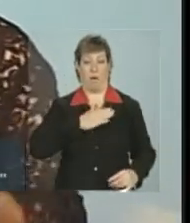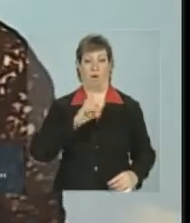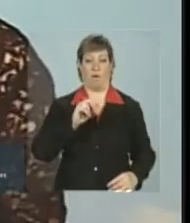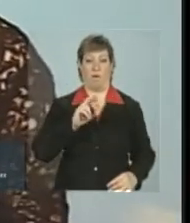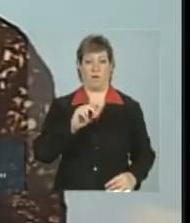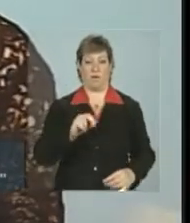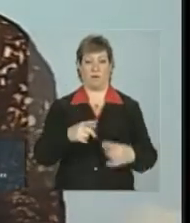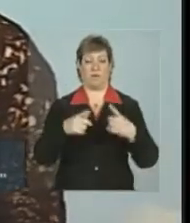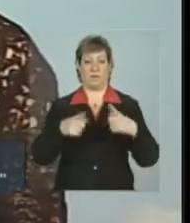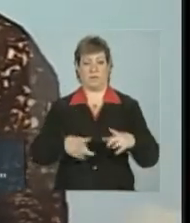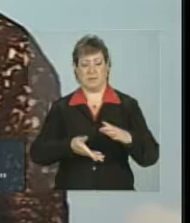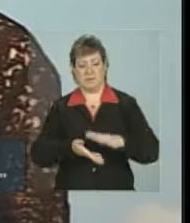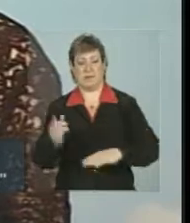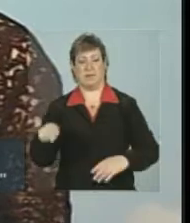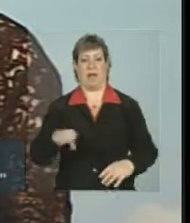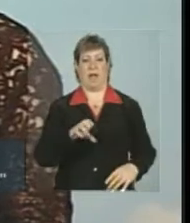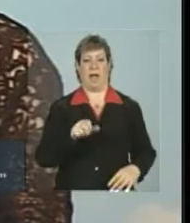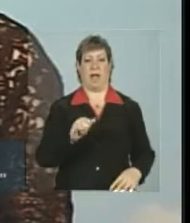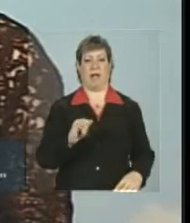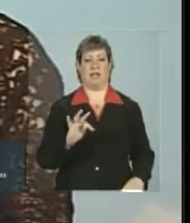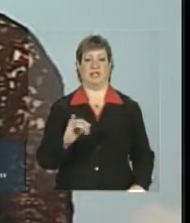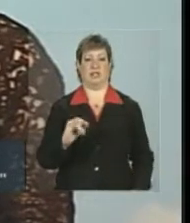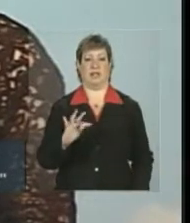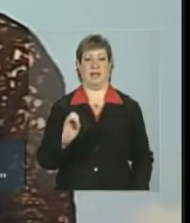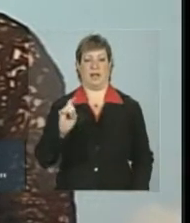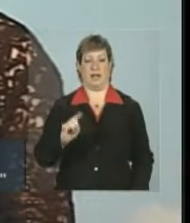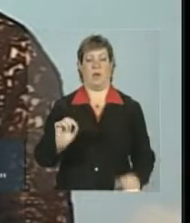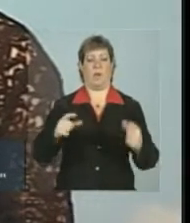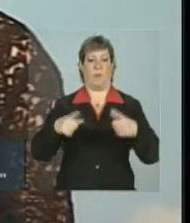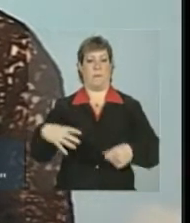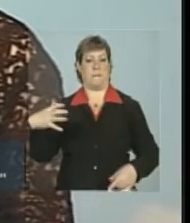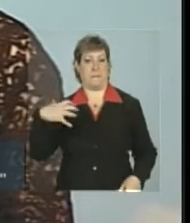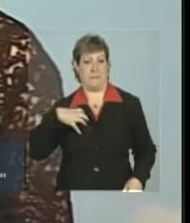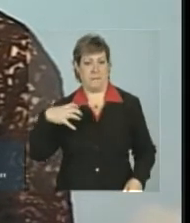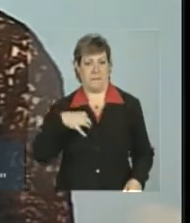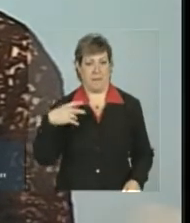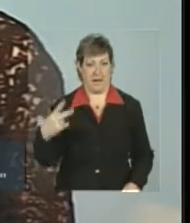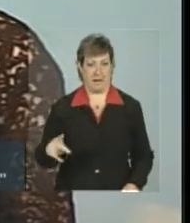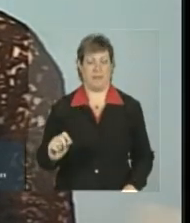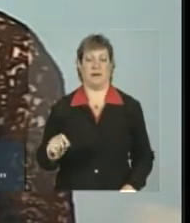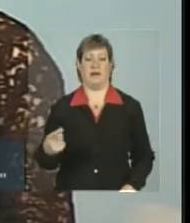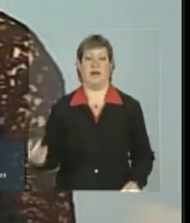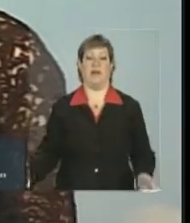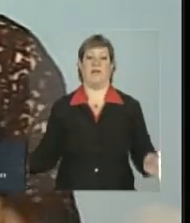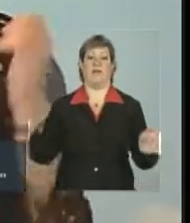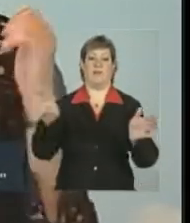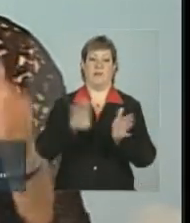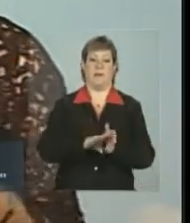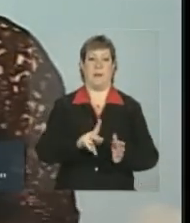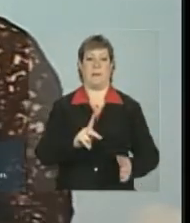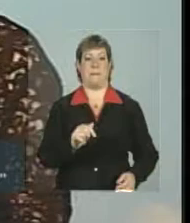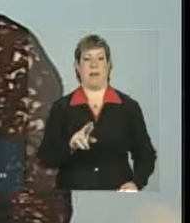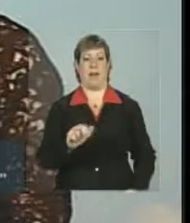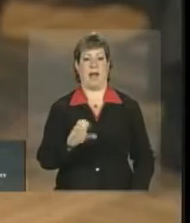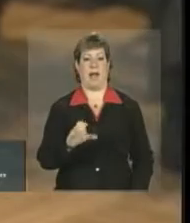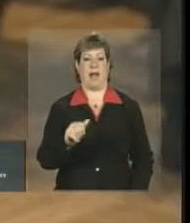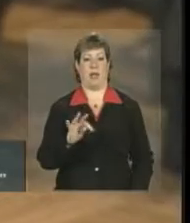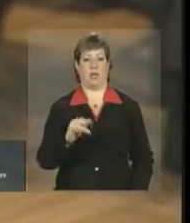Caetité, lá na Bahia do Jacques Wagner, e veio para Paracatu, em Minas